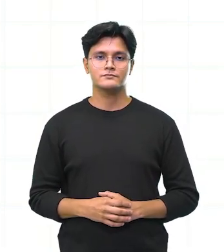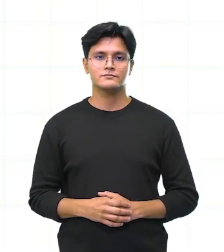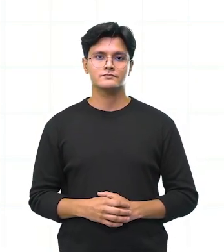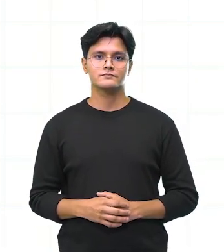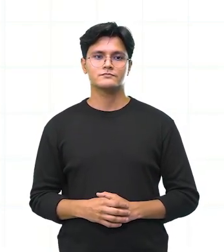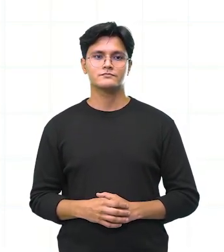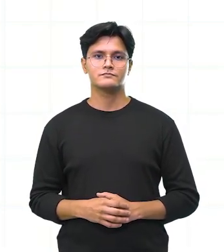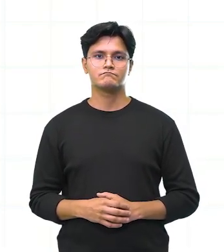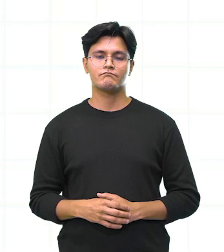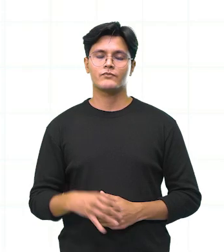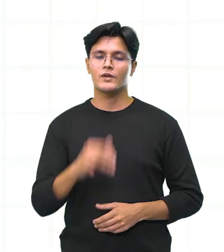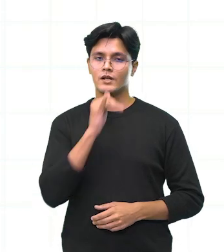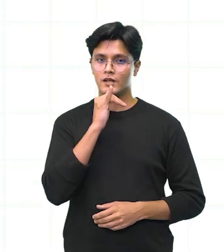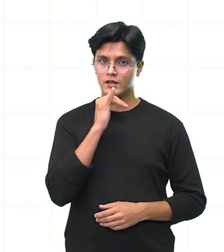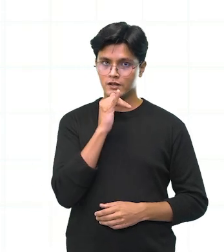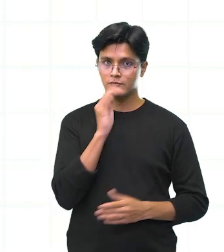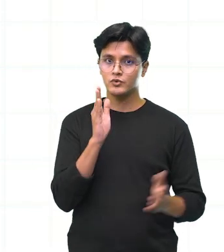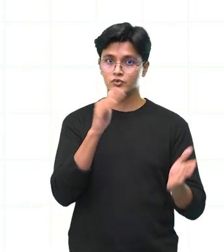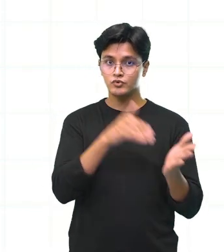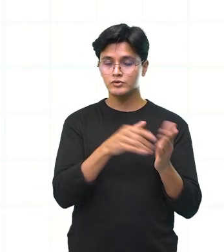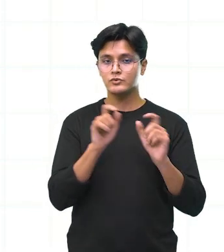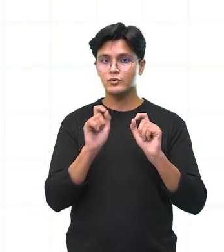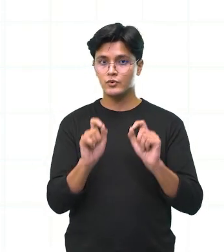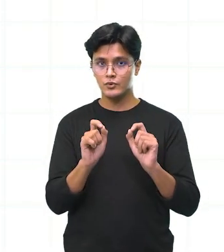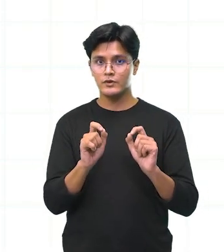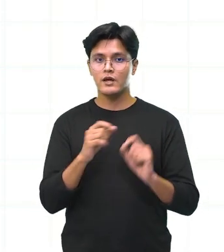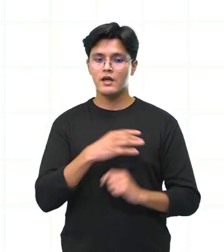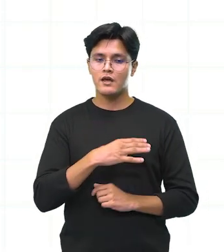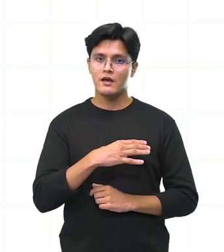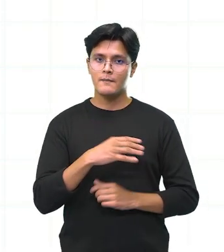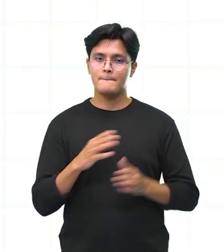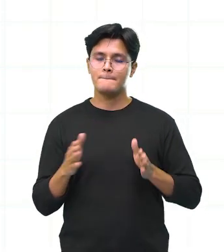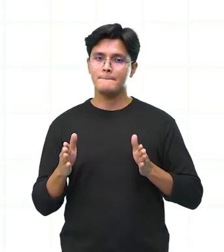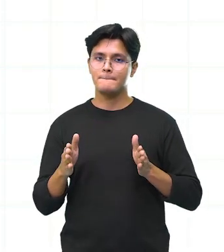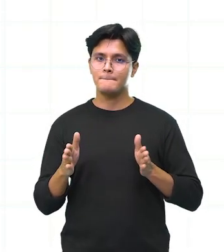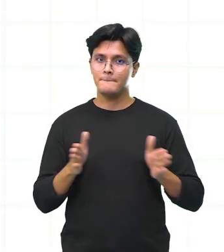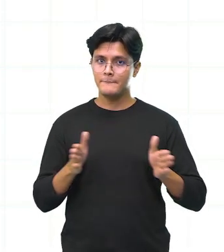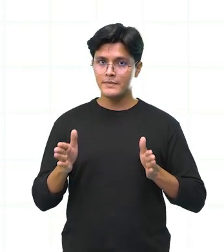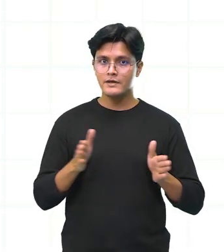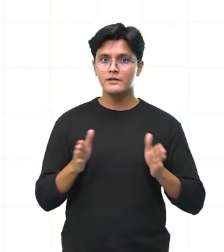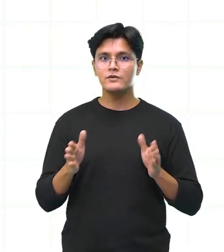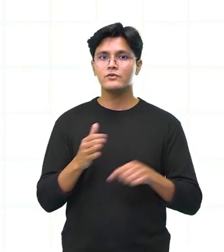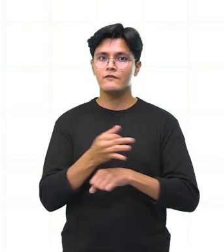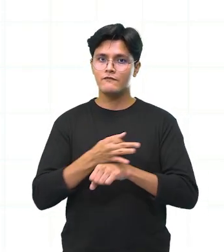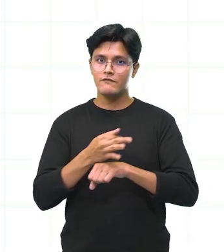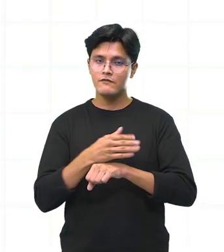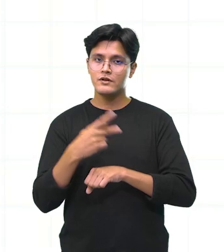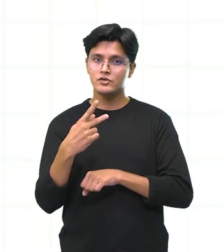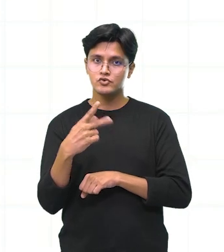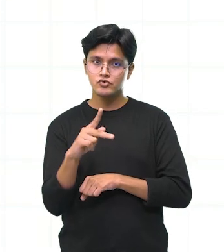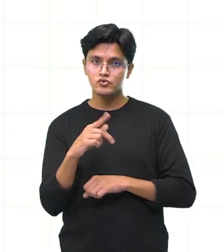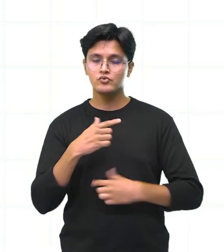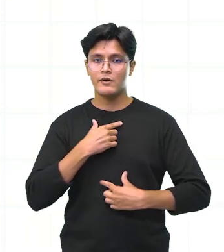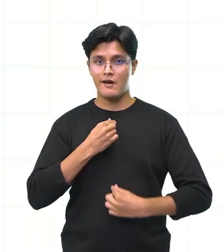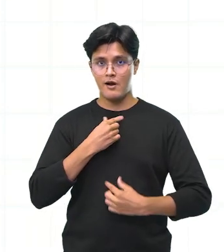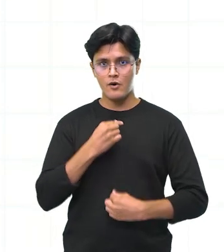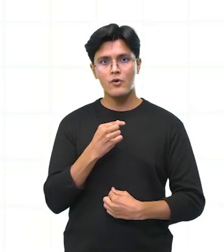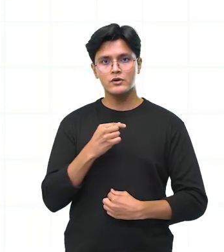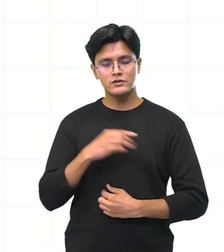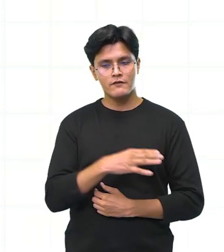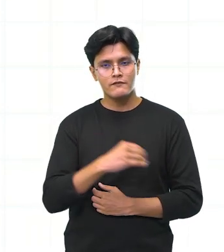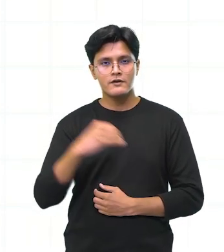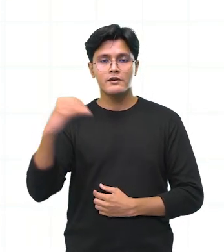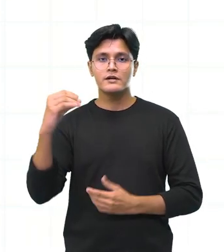E o nosso último exemplo, viajarei sempre nas suas férias em agosto. Só temos também um verbo aqui que